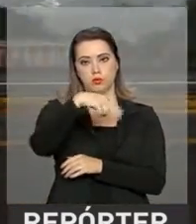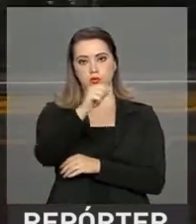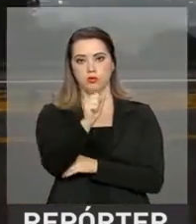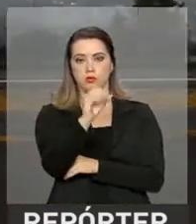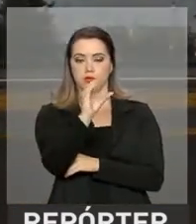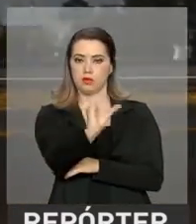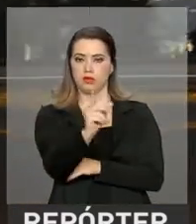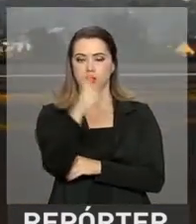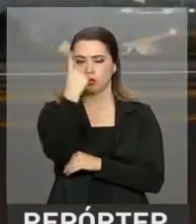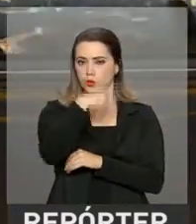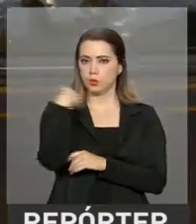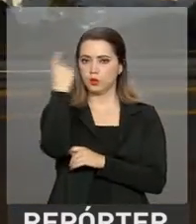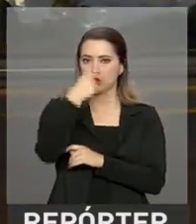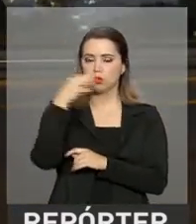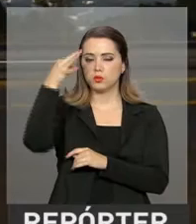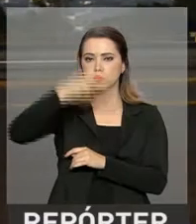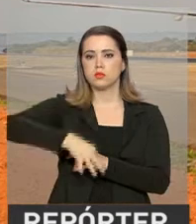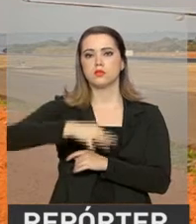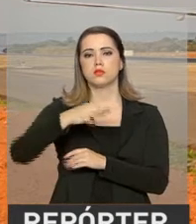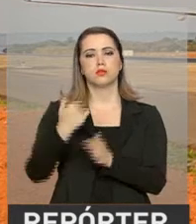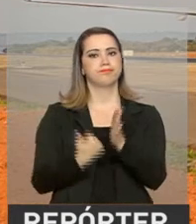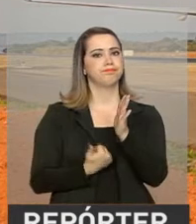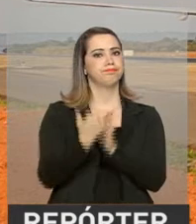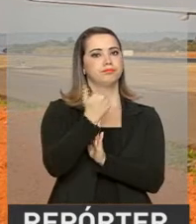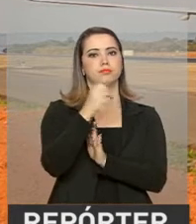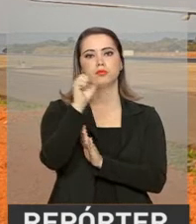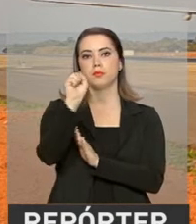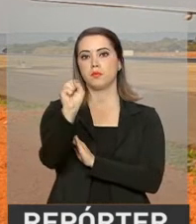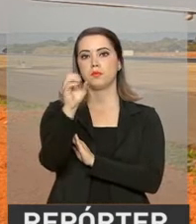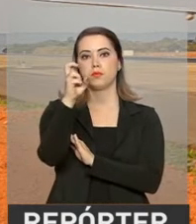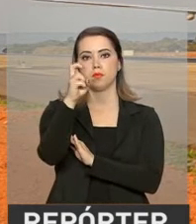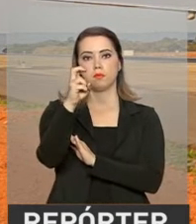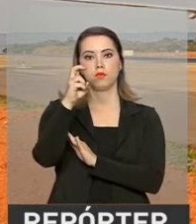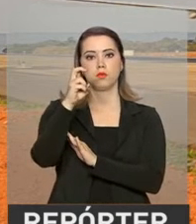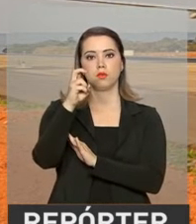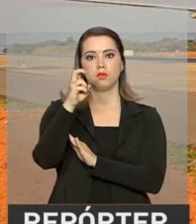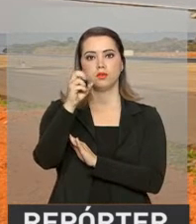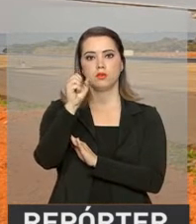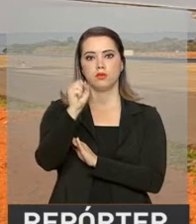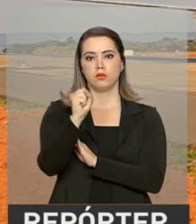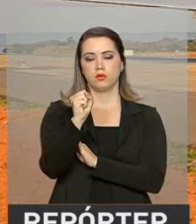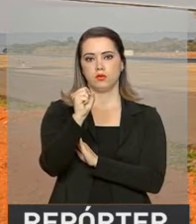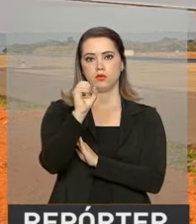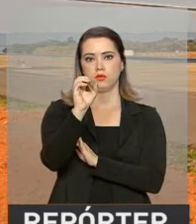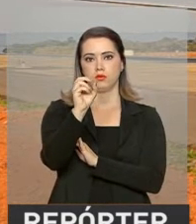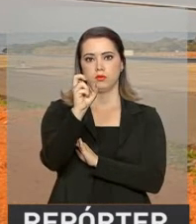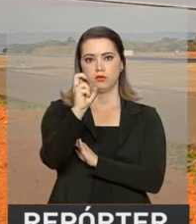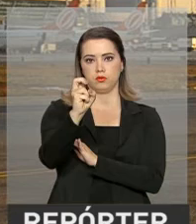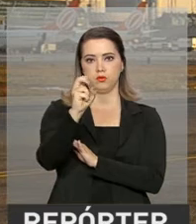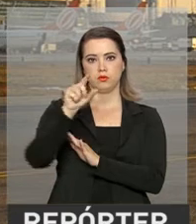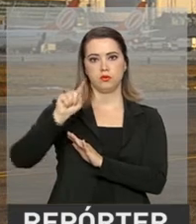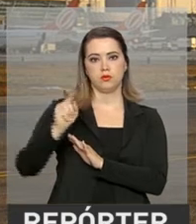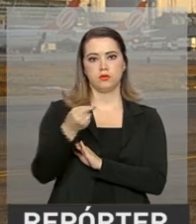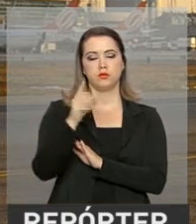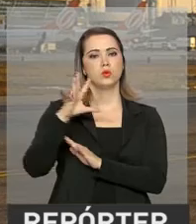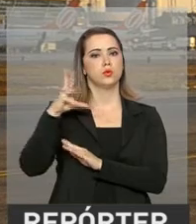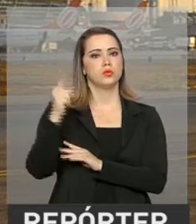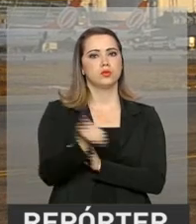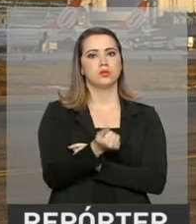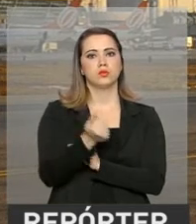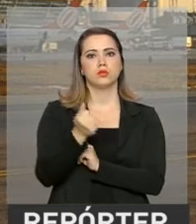dos vôos ficaram acima de 85 milhões acima de 85 mil todos os